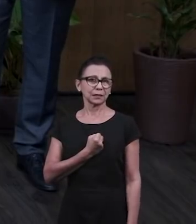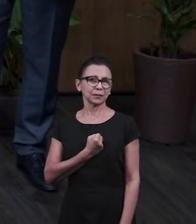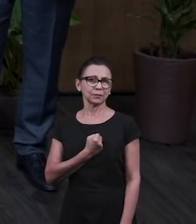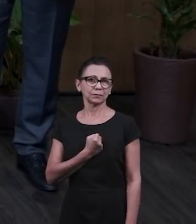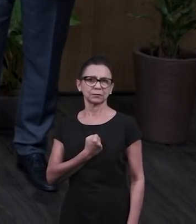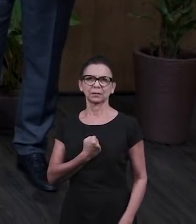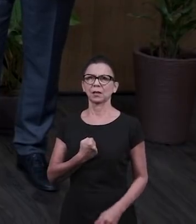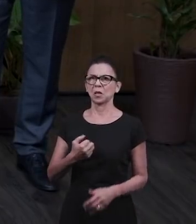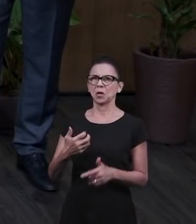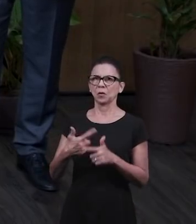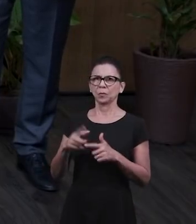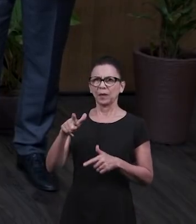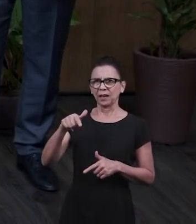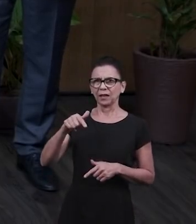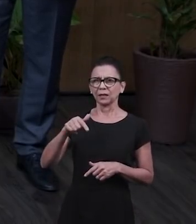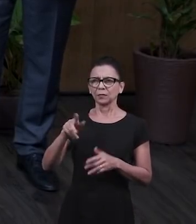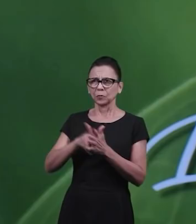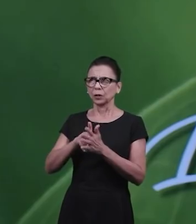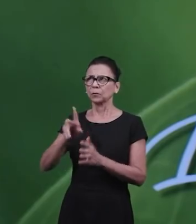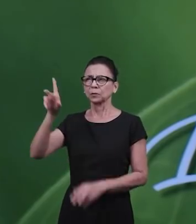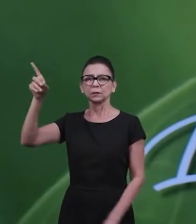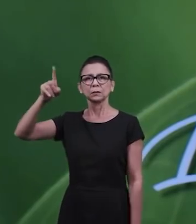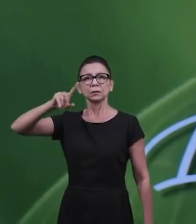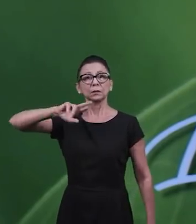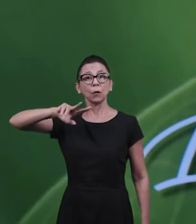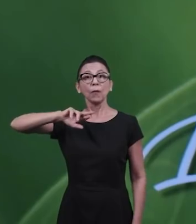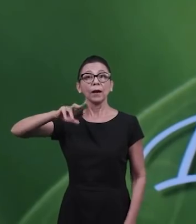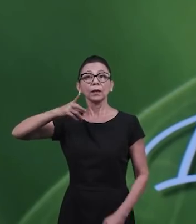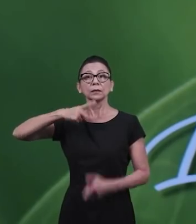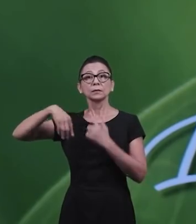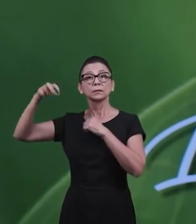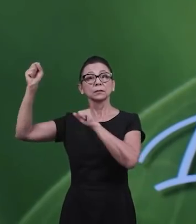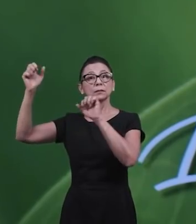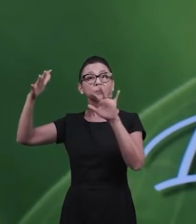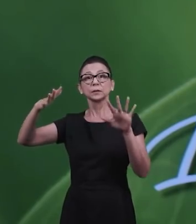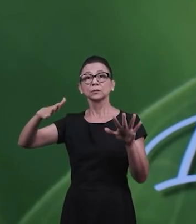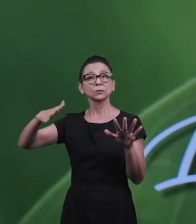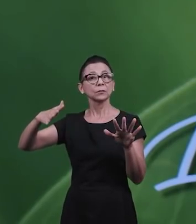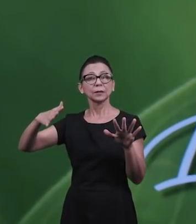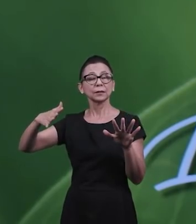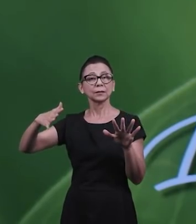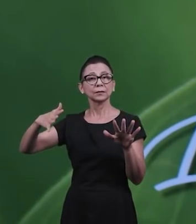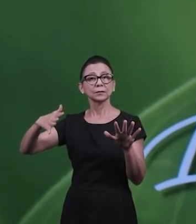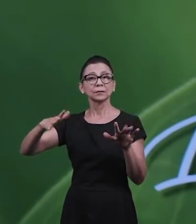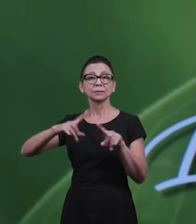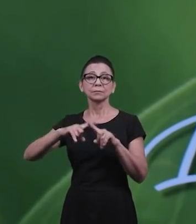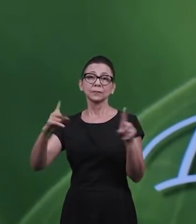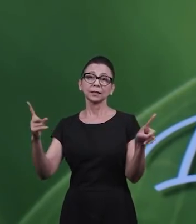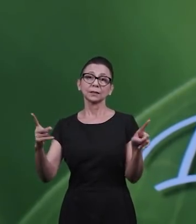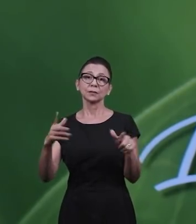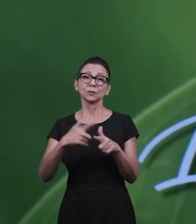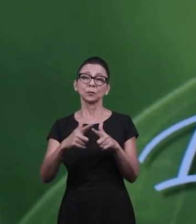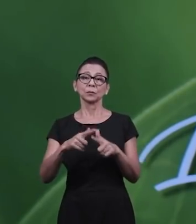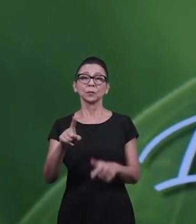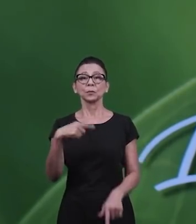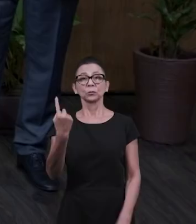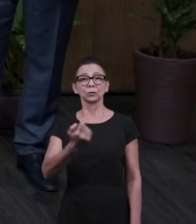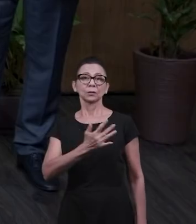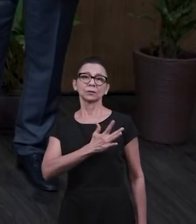Deus quer abençoar. O problema, na verdade, está no nosso